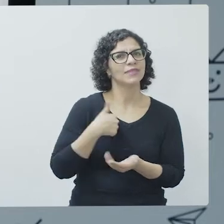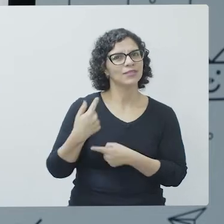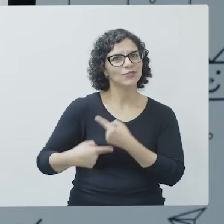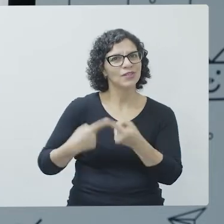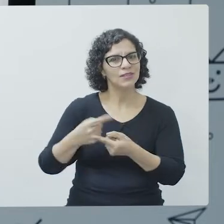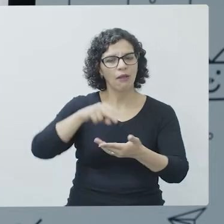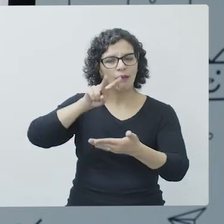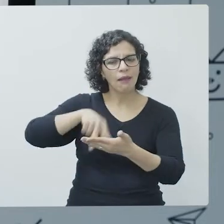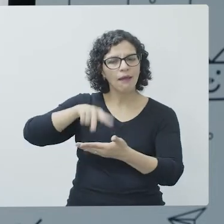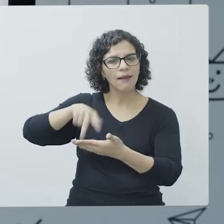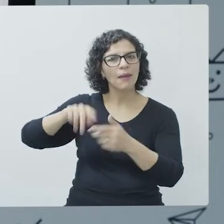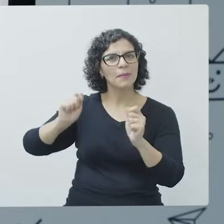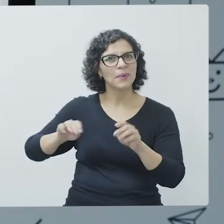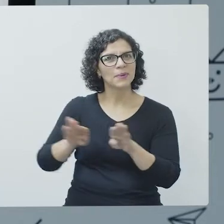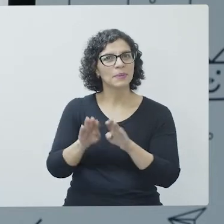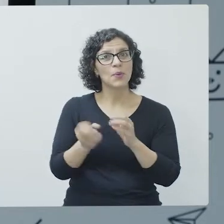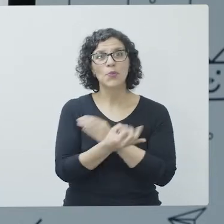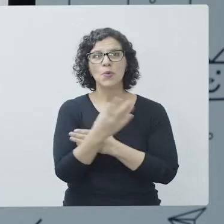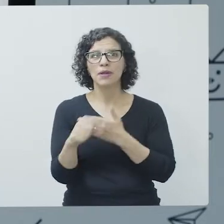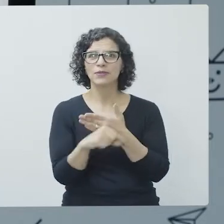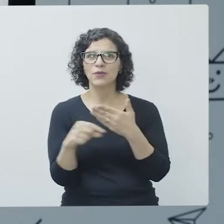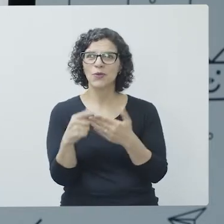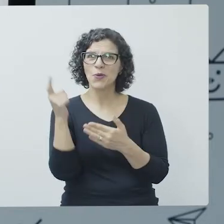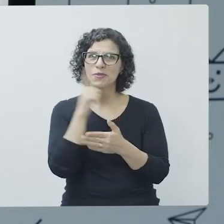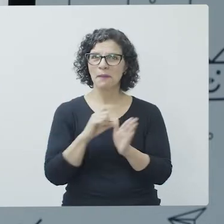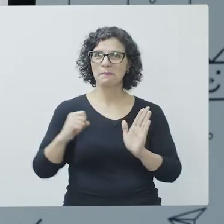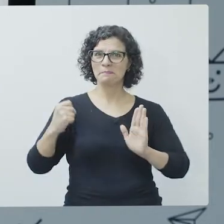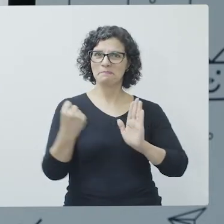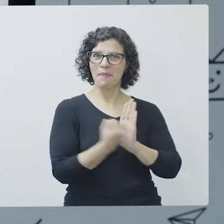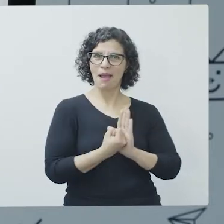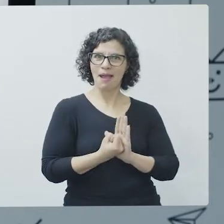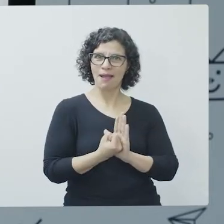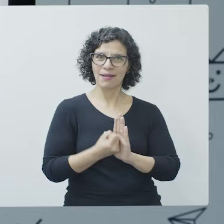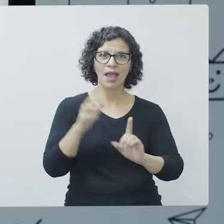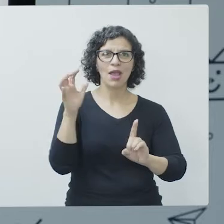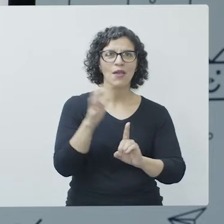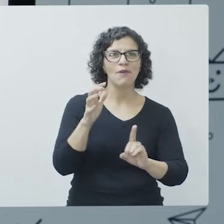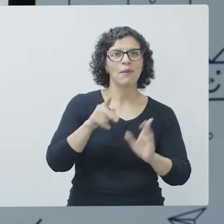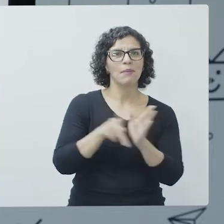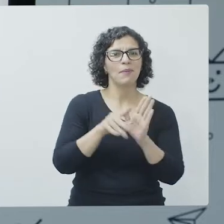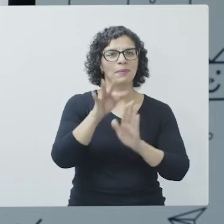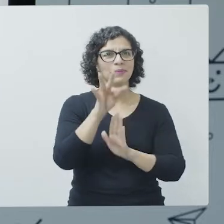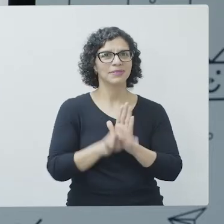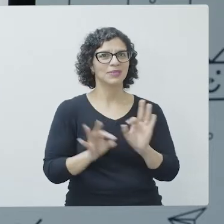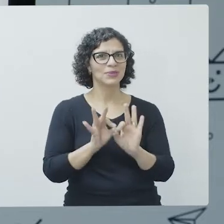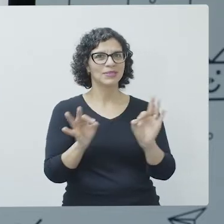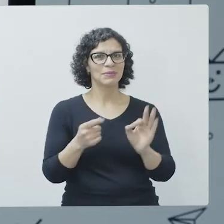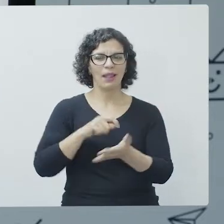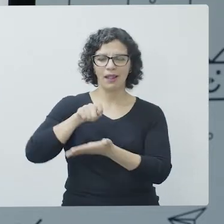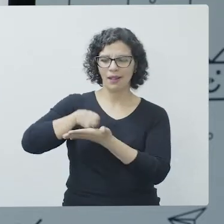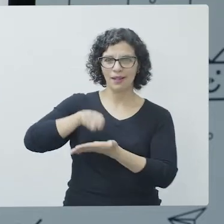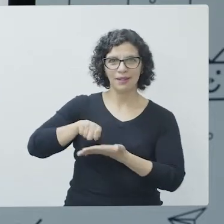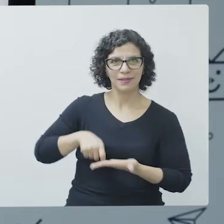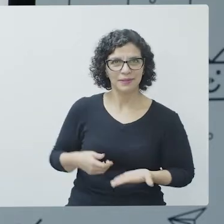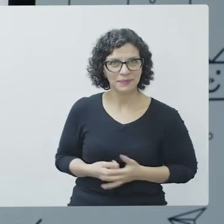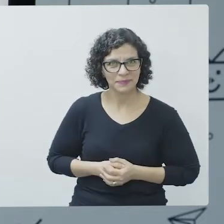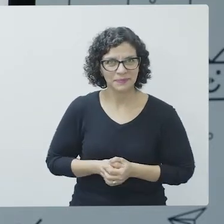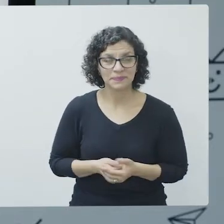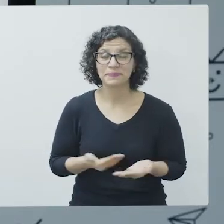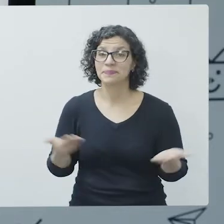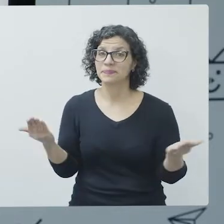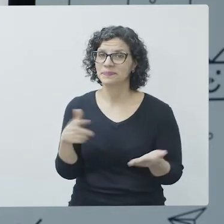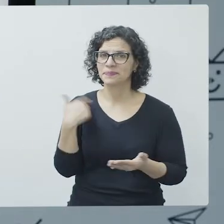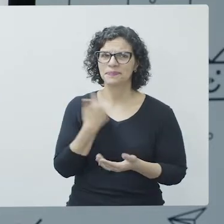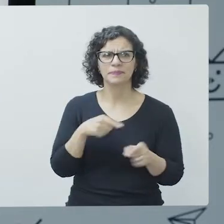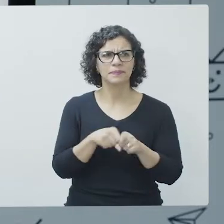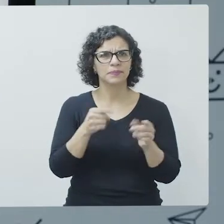Olha quantas gerações esse nosso autor vai conseguir atingir somente com o texto escrito. E para a